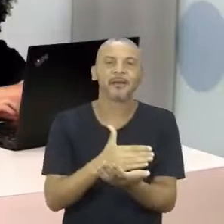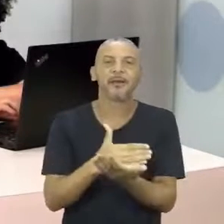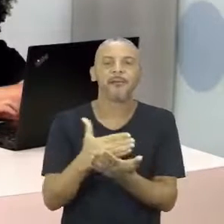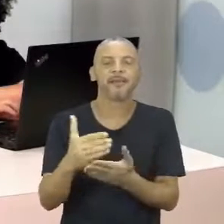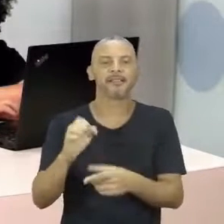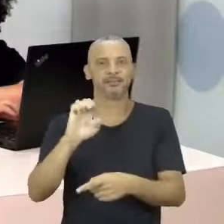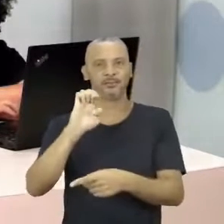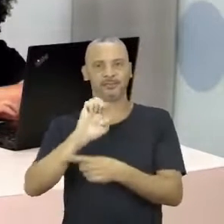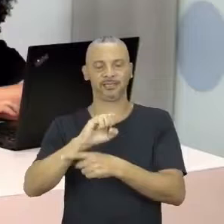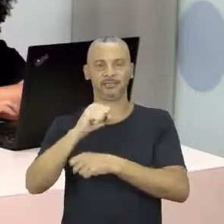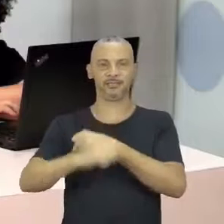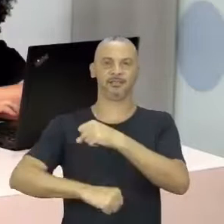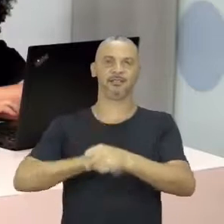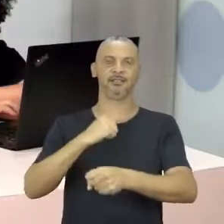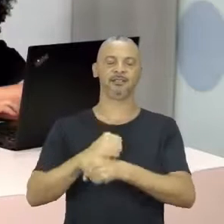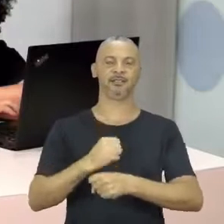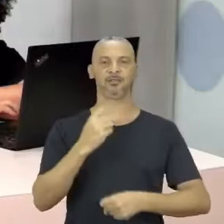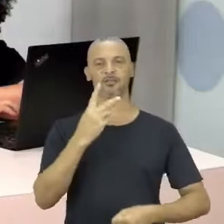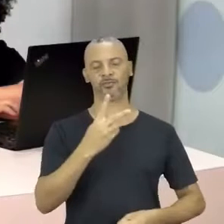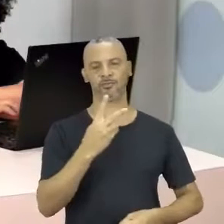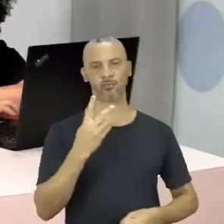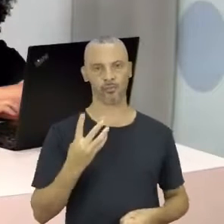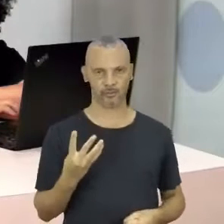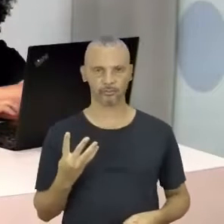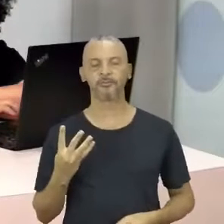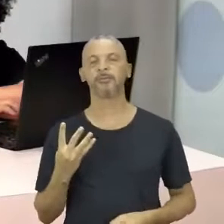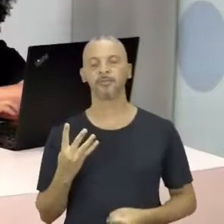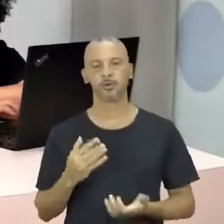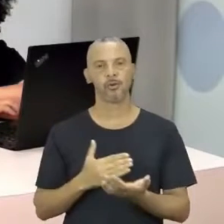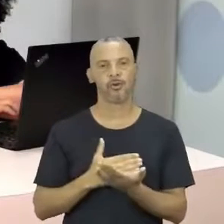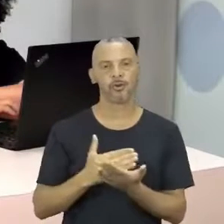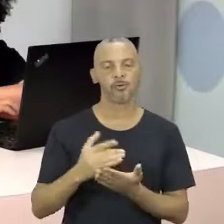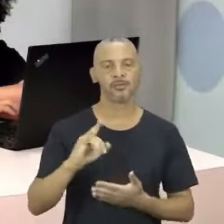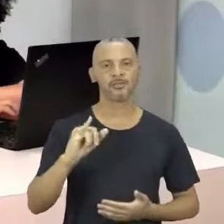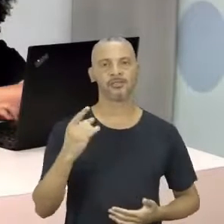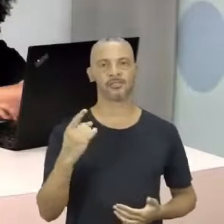Estado para o ano letivo de 2024, que começa no dia